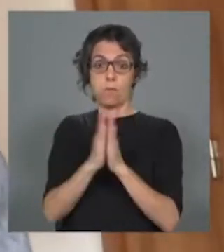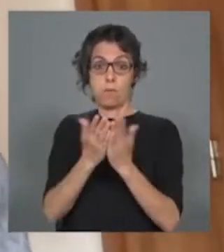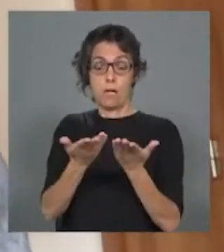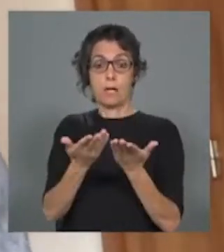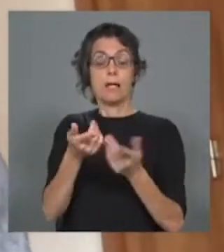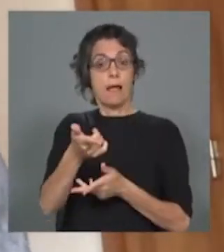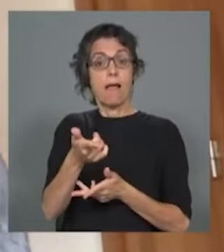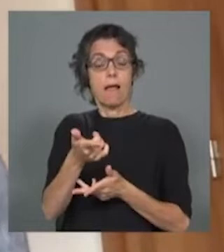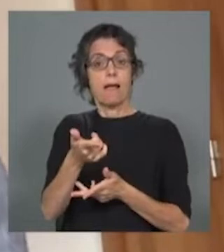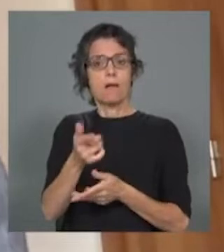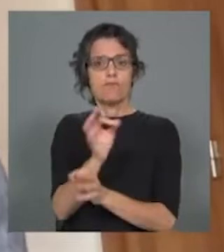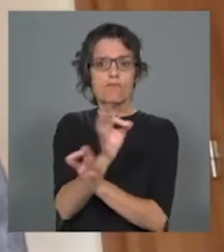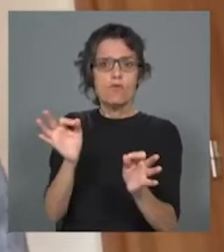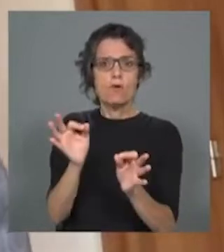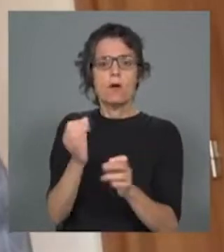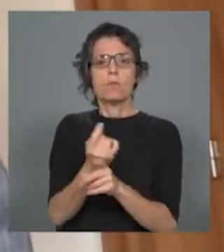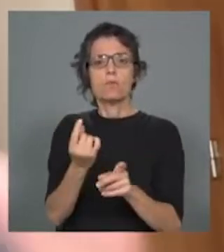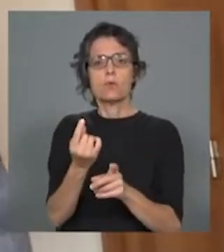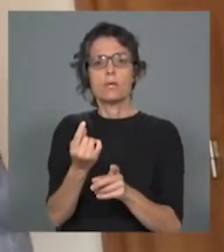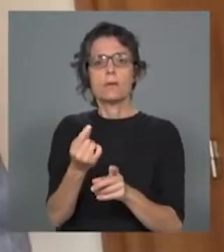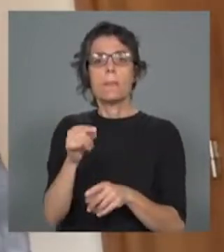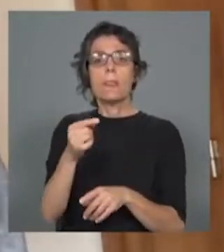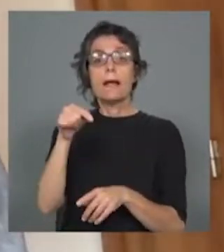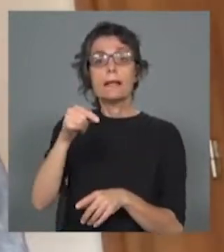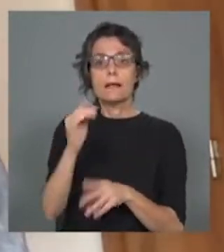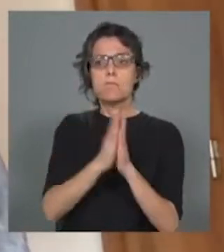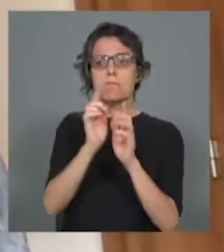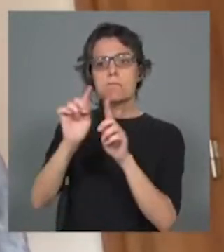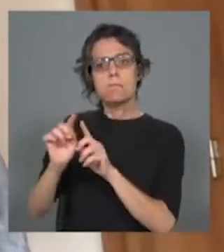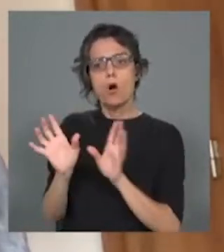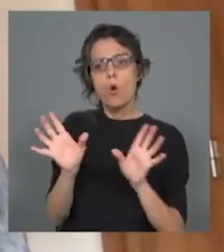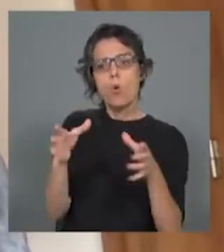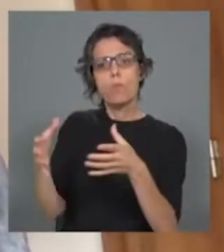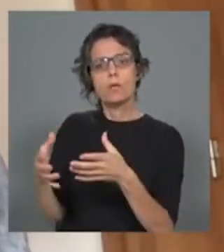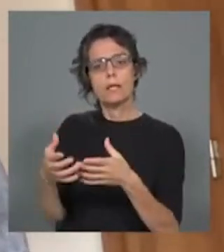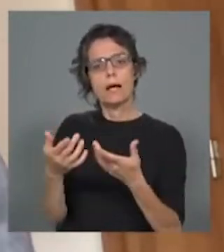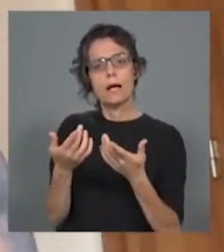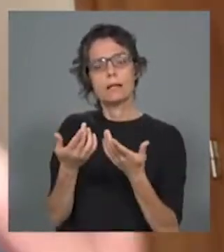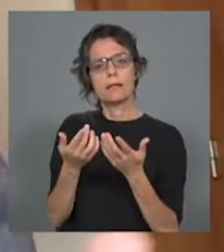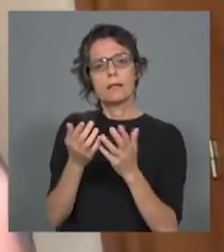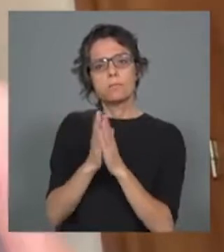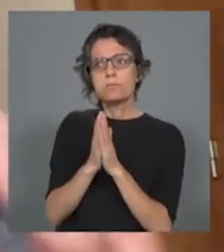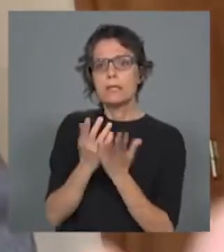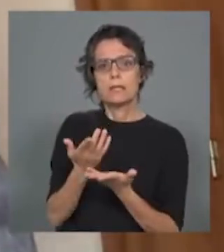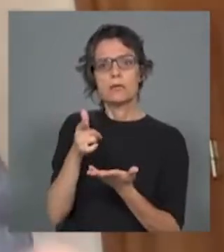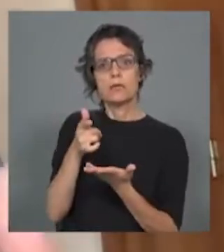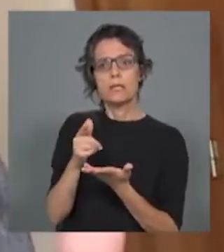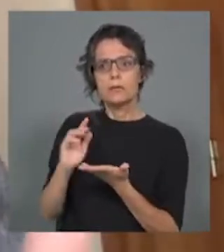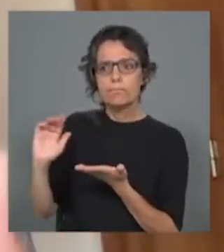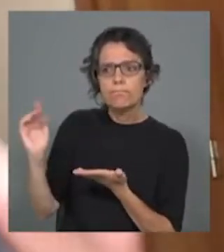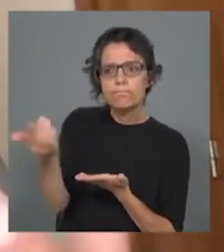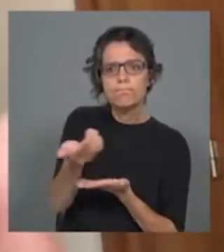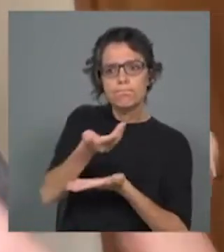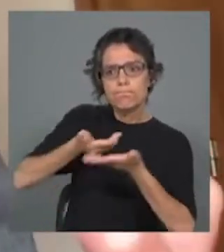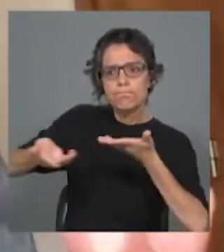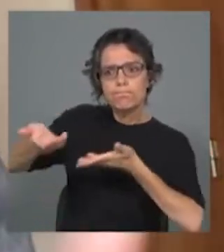na medida em que é um espaço onde as diferentes comunidades e confissões religiosas dialogam, cooperam